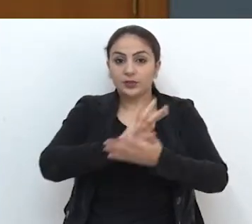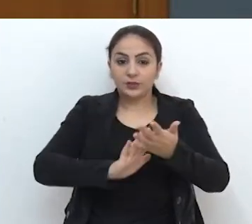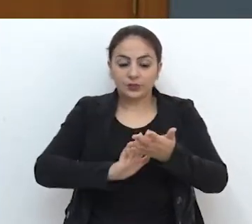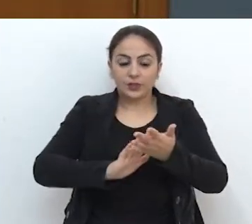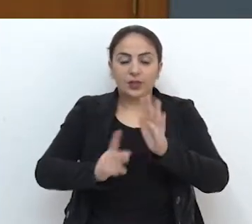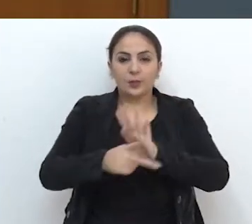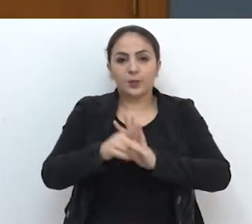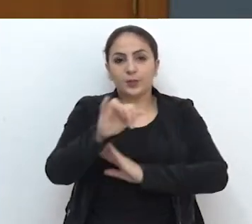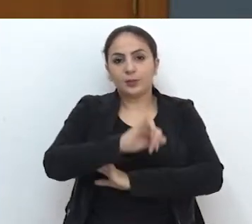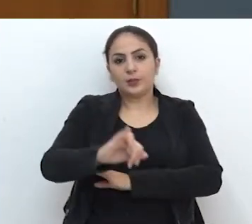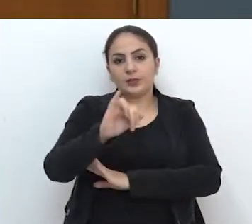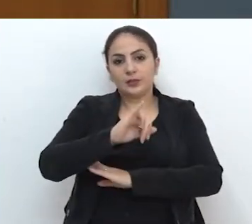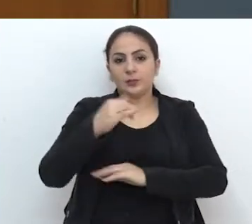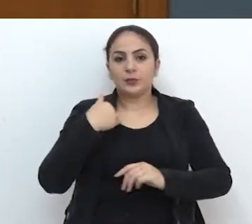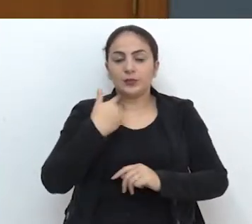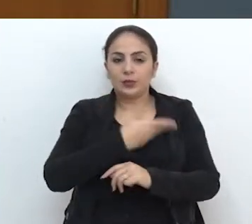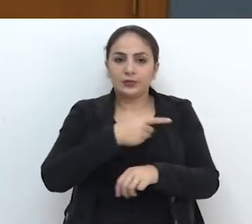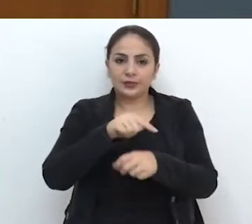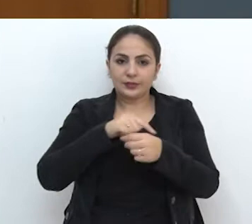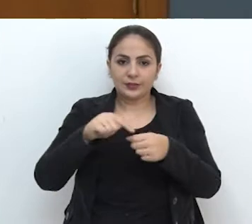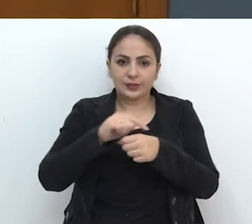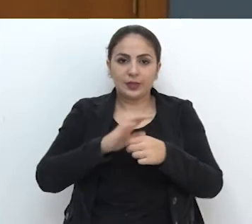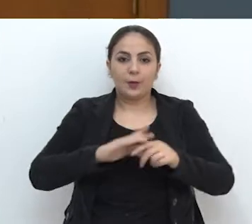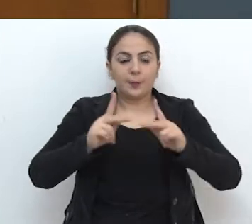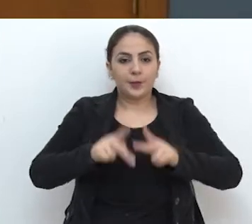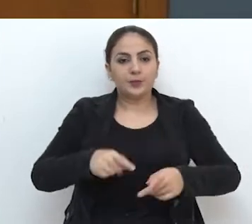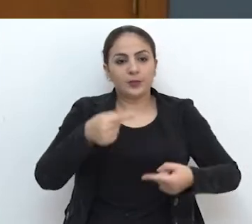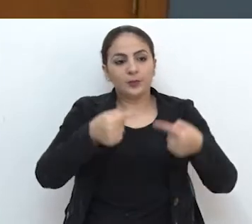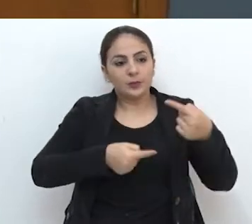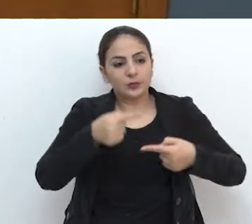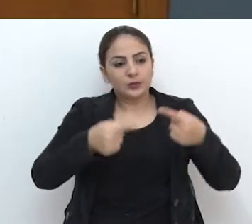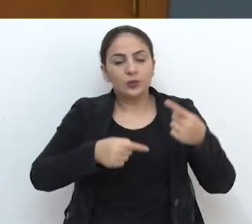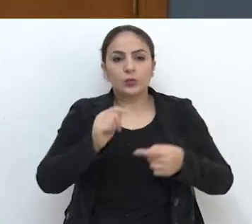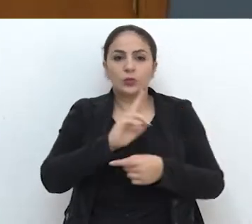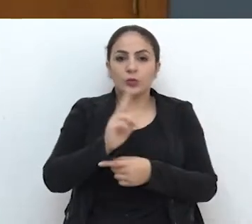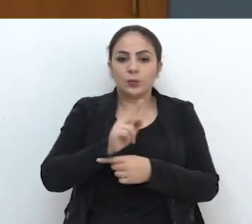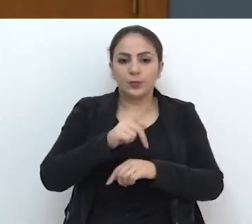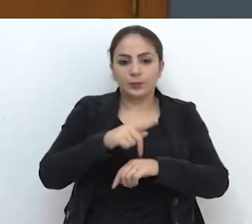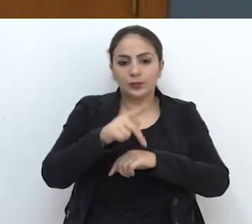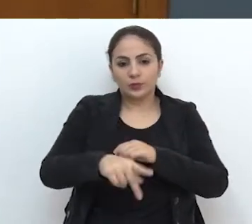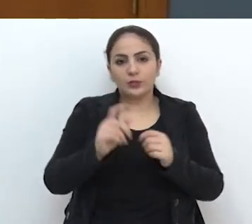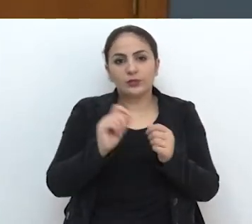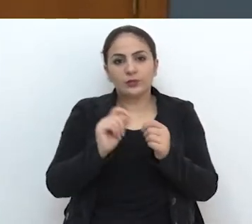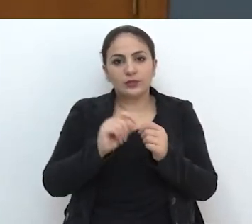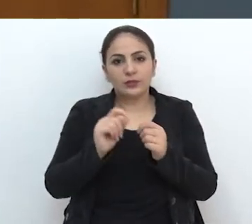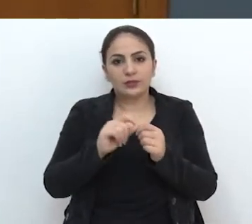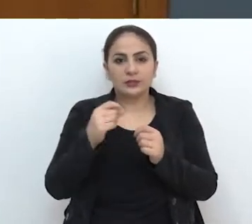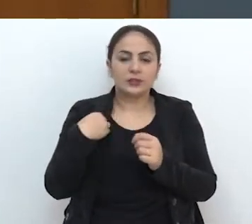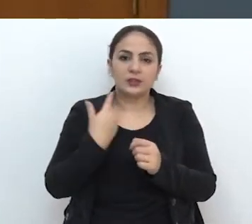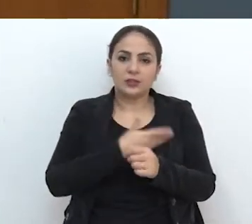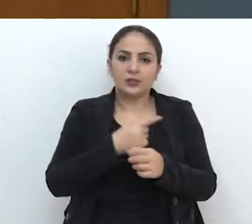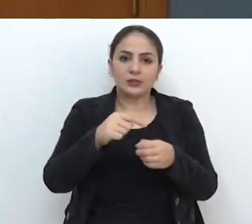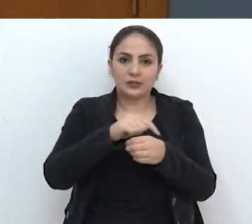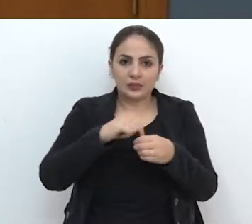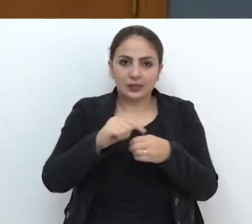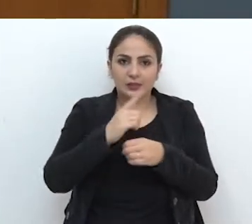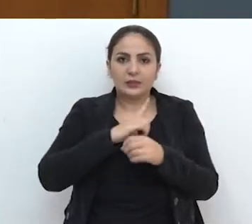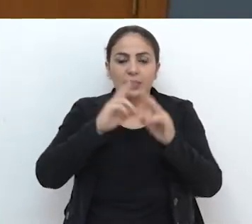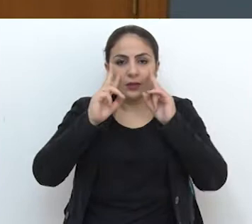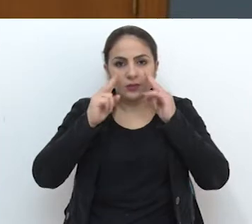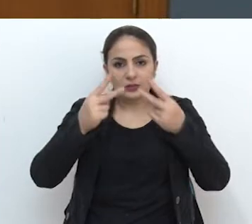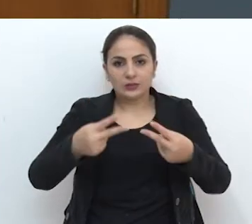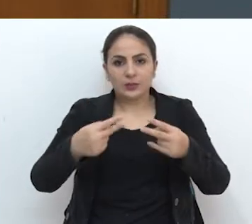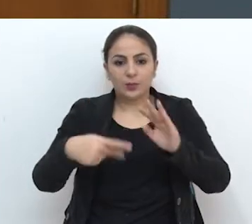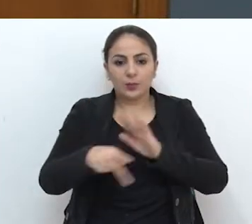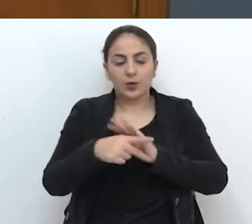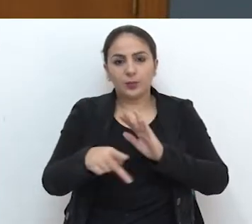são importantes para a nossa cidade. Os competidores levam o nome de Passo Fundo, fazem com que a nossa cidade seja reconhecida por ter